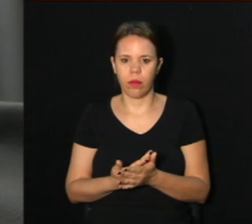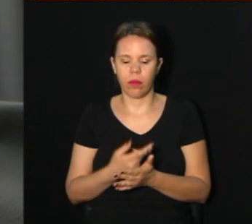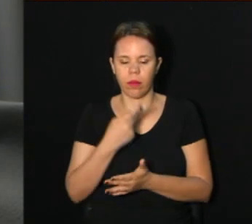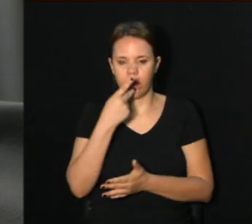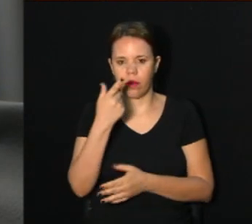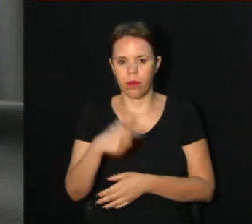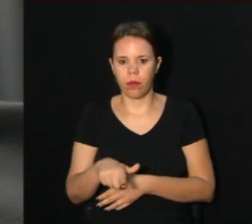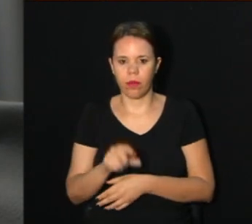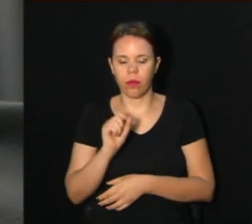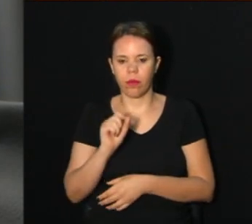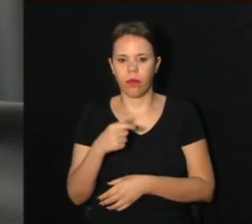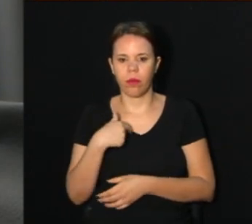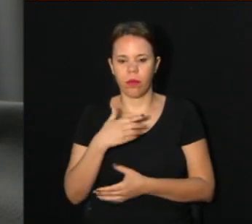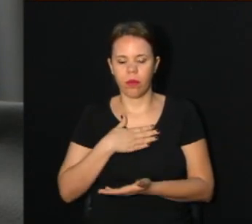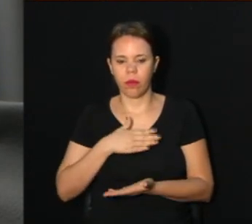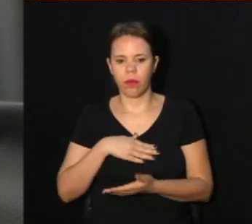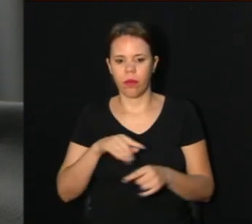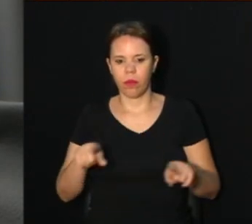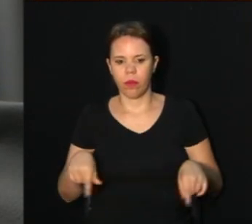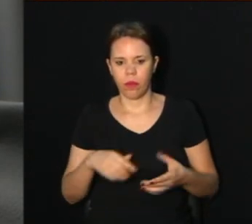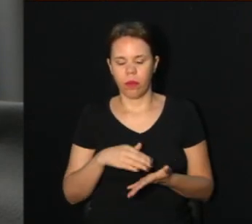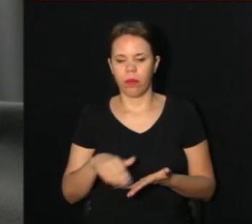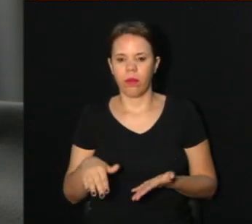disse no meu gabinete.